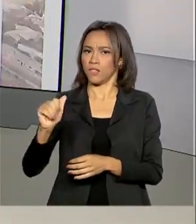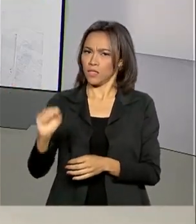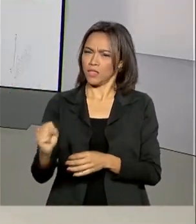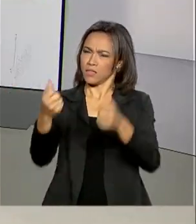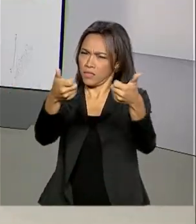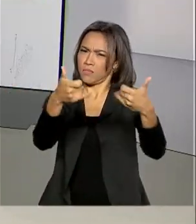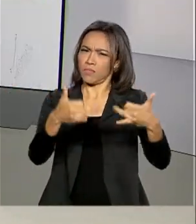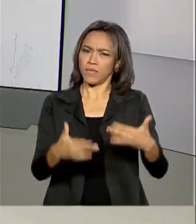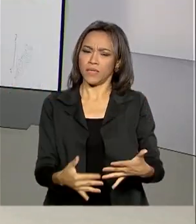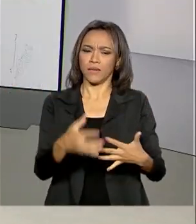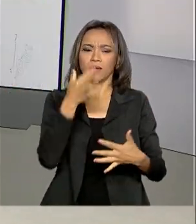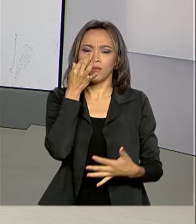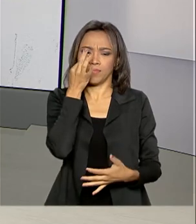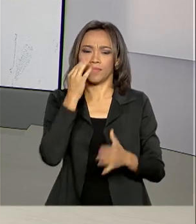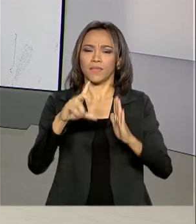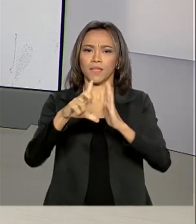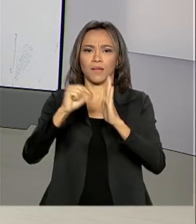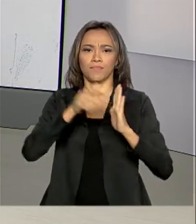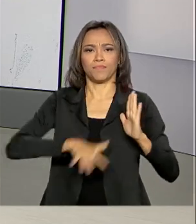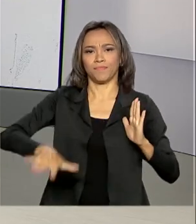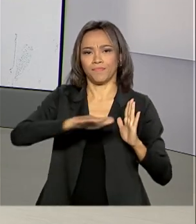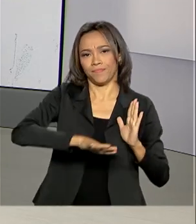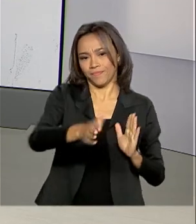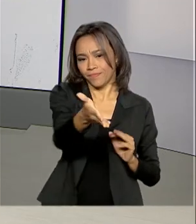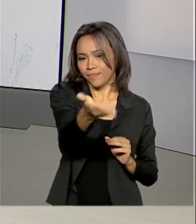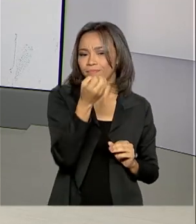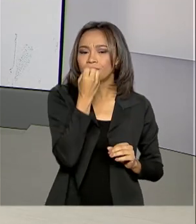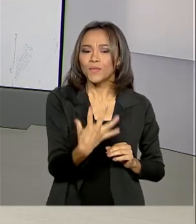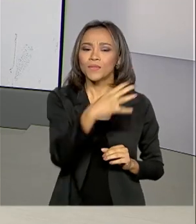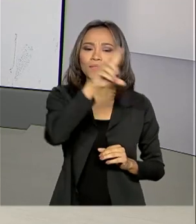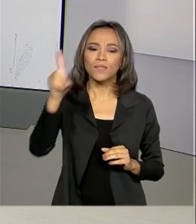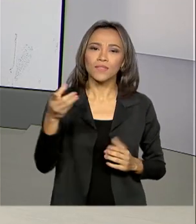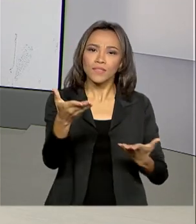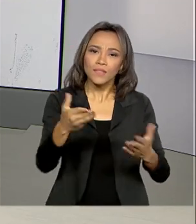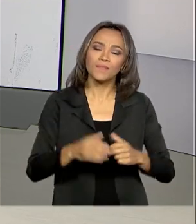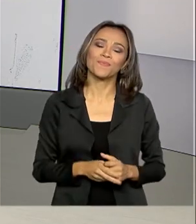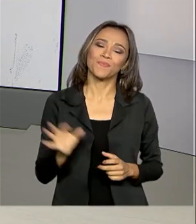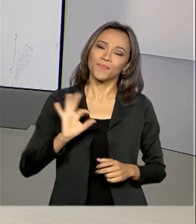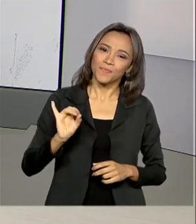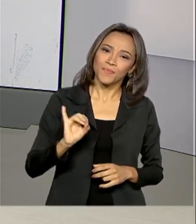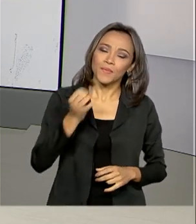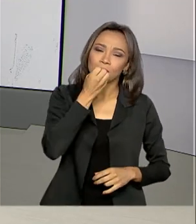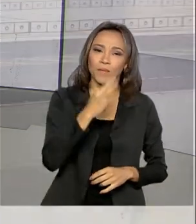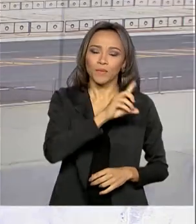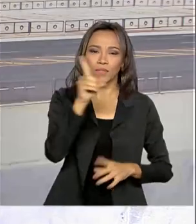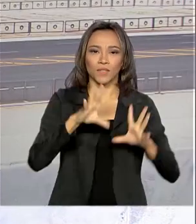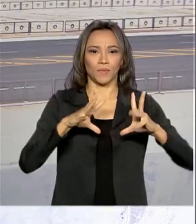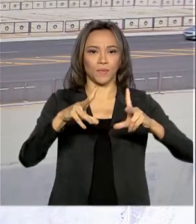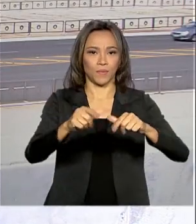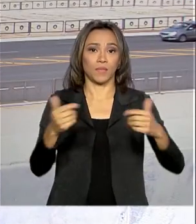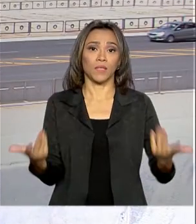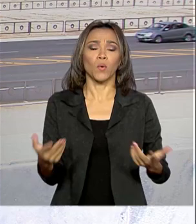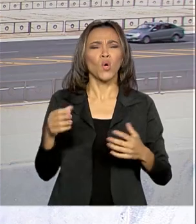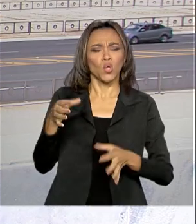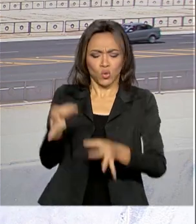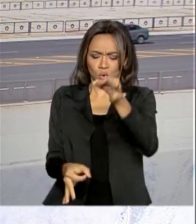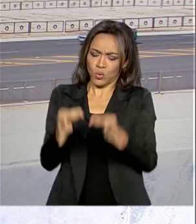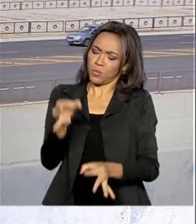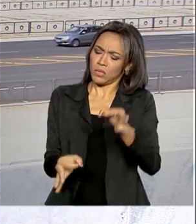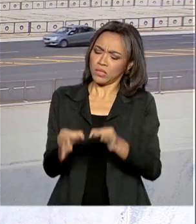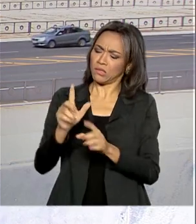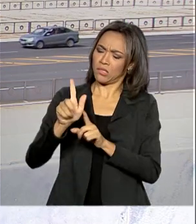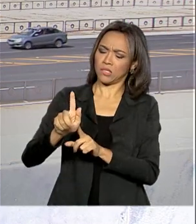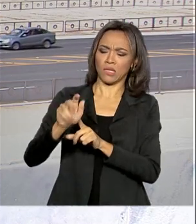no Palácio do Planalto. Selma, bom dia para você. Oi, Renata, bom dia a você e a todos. Olha, o juiz de garantia seria